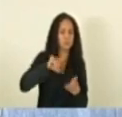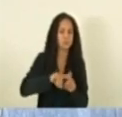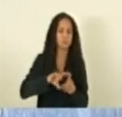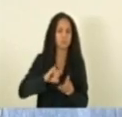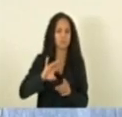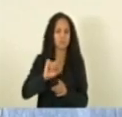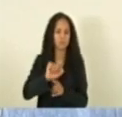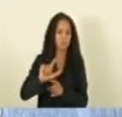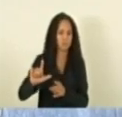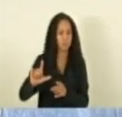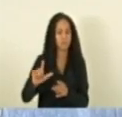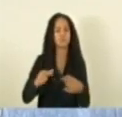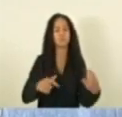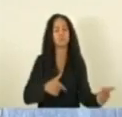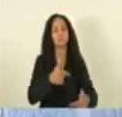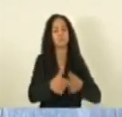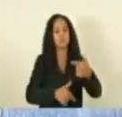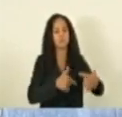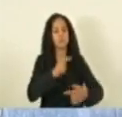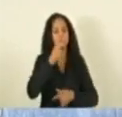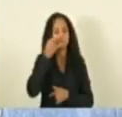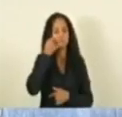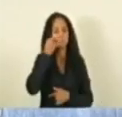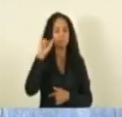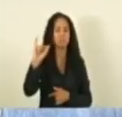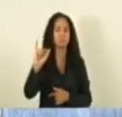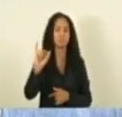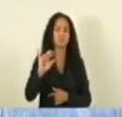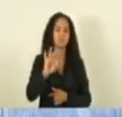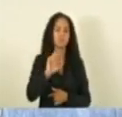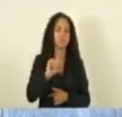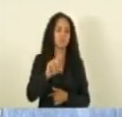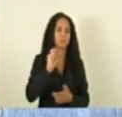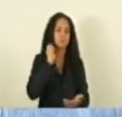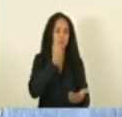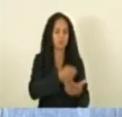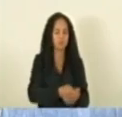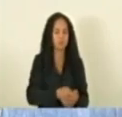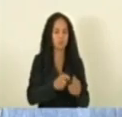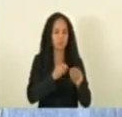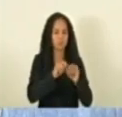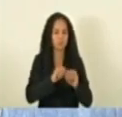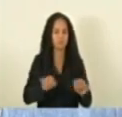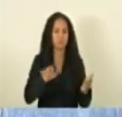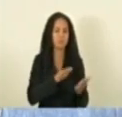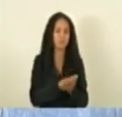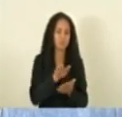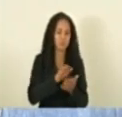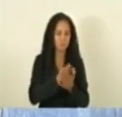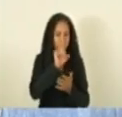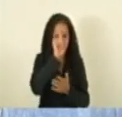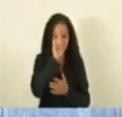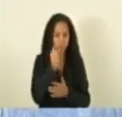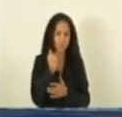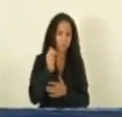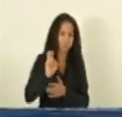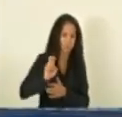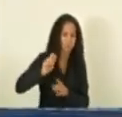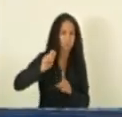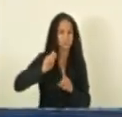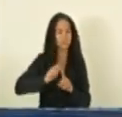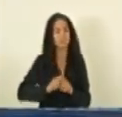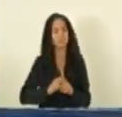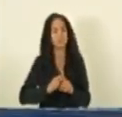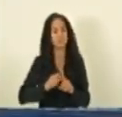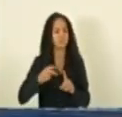serviços essenciais, sem a cobrança de tarifas, publicado no Diário Digital do dia 15/3/2019. Parecer